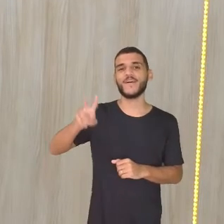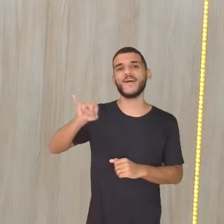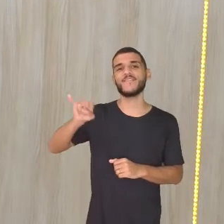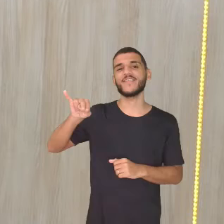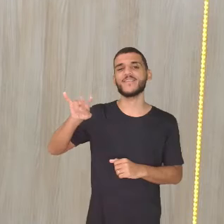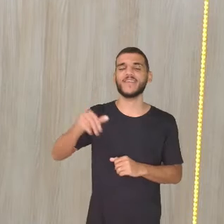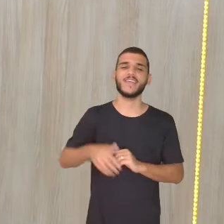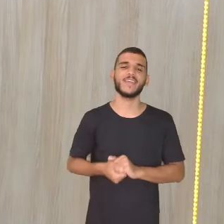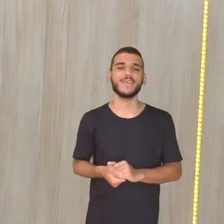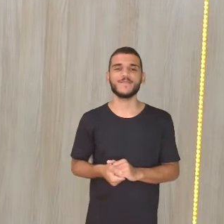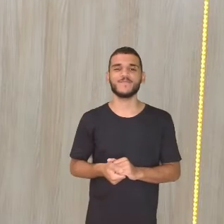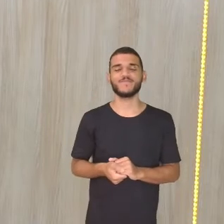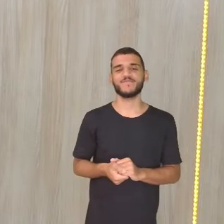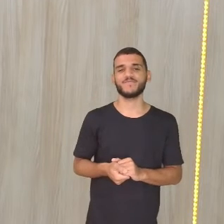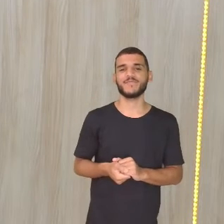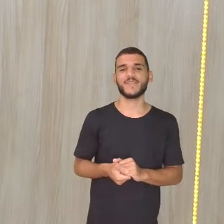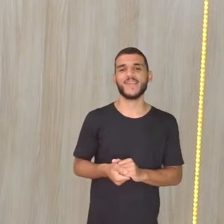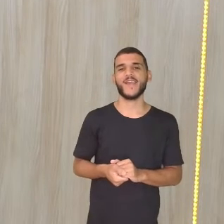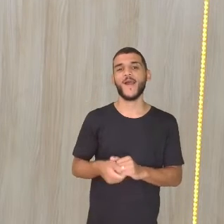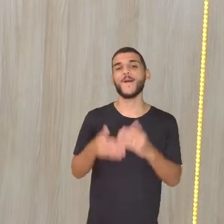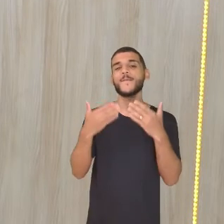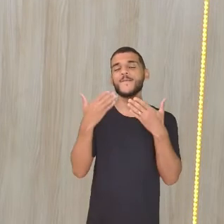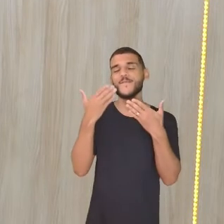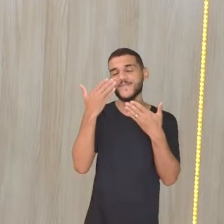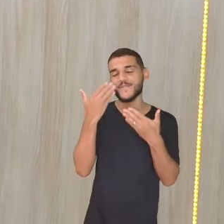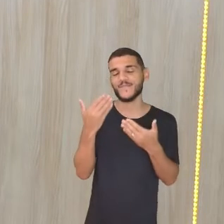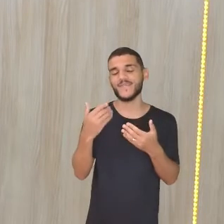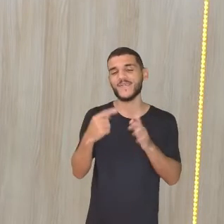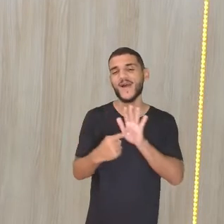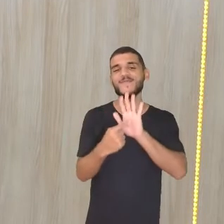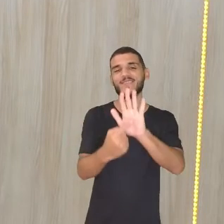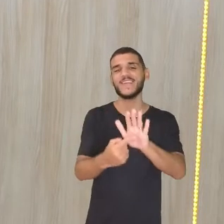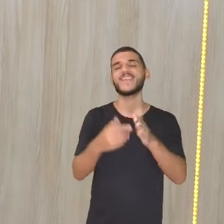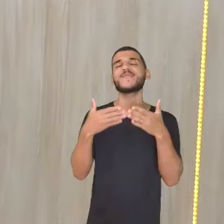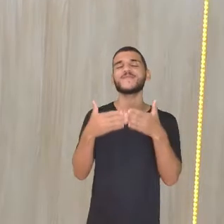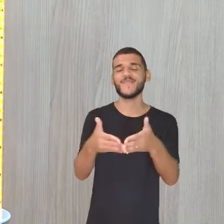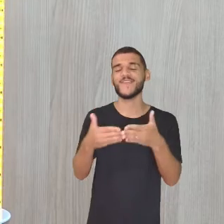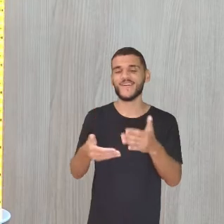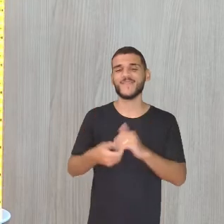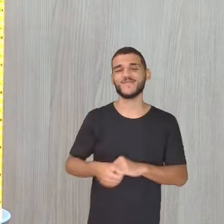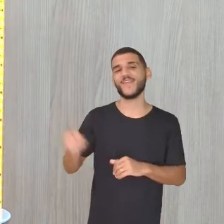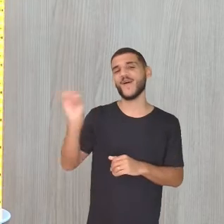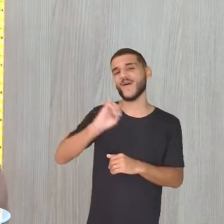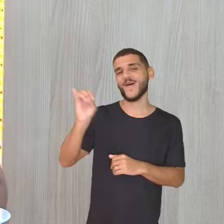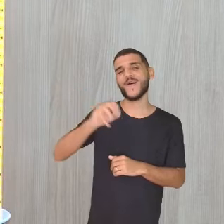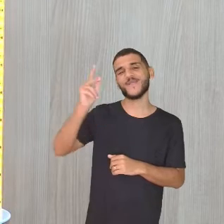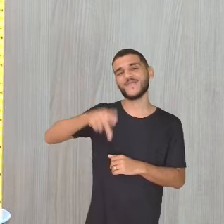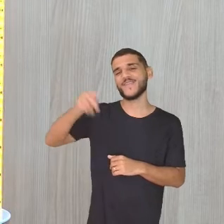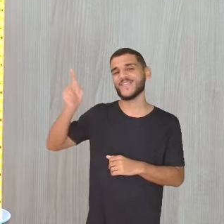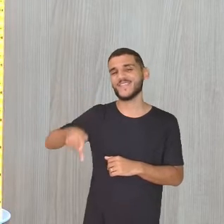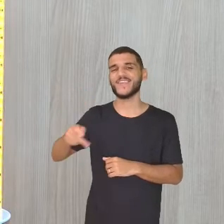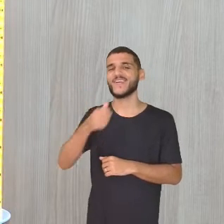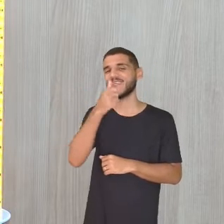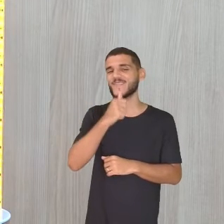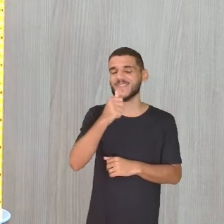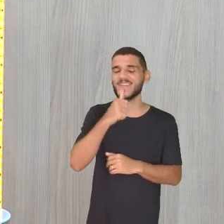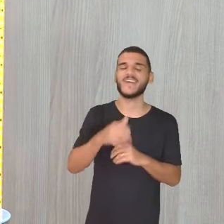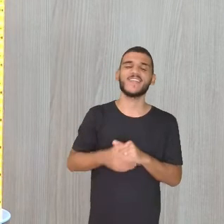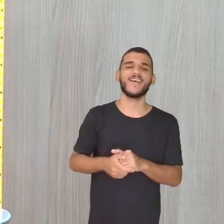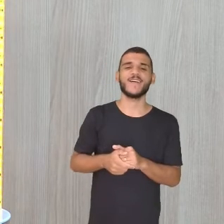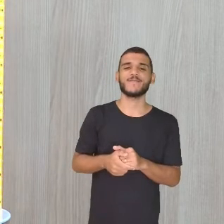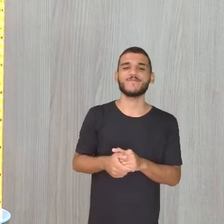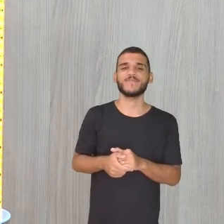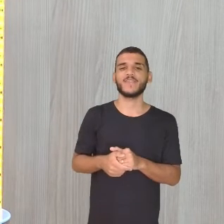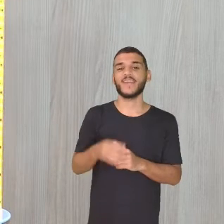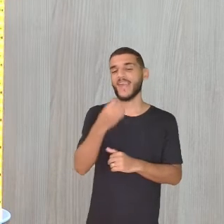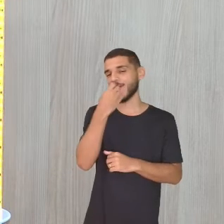aí com a sua gentileza para os nossos alunos e alunas da nossa rede. oi, professora Adriana. É isso, ficar bem, né? Que é o Sim.